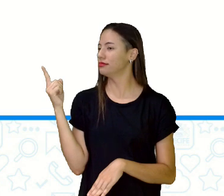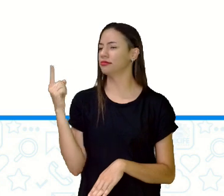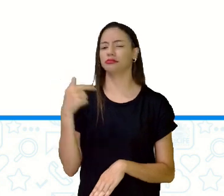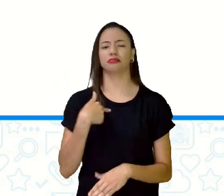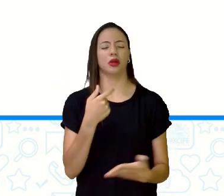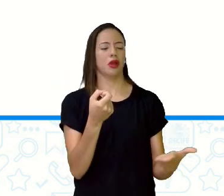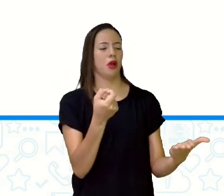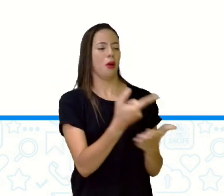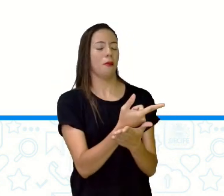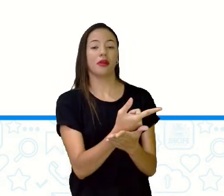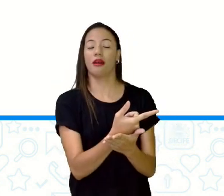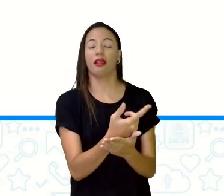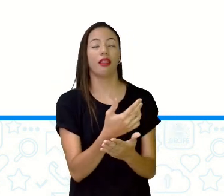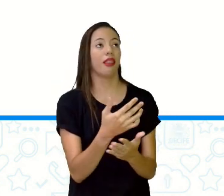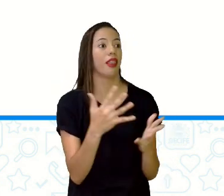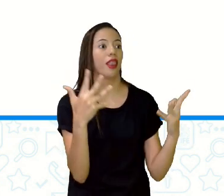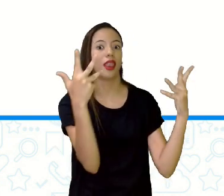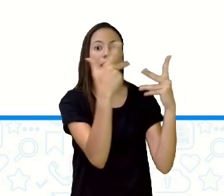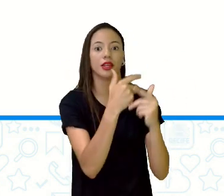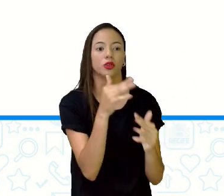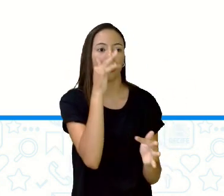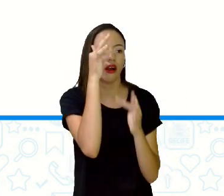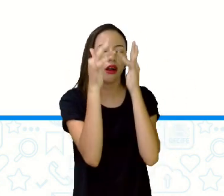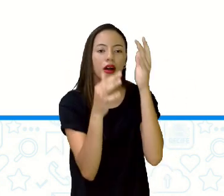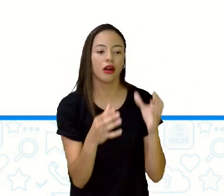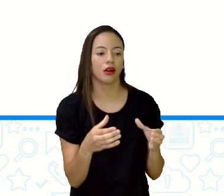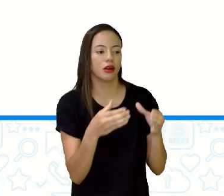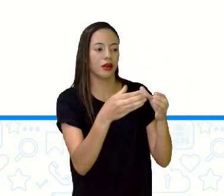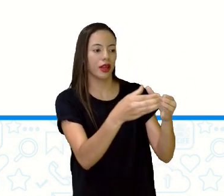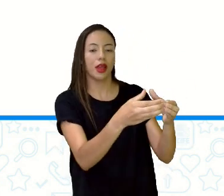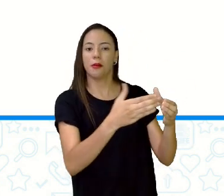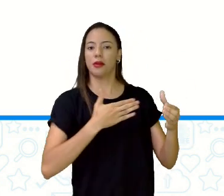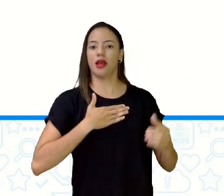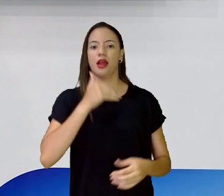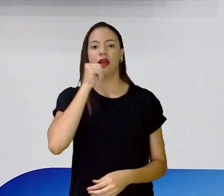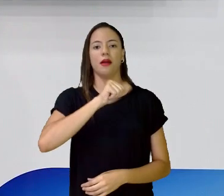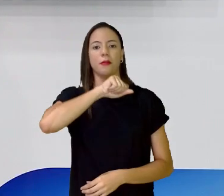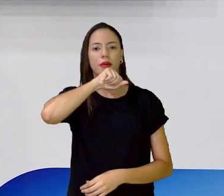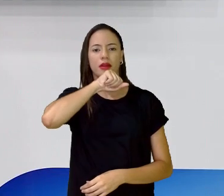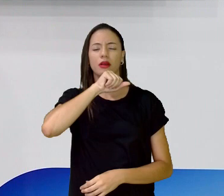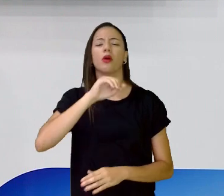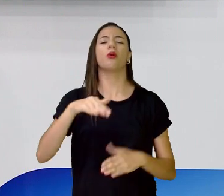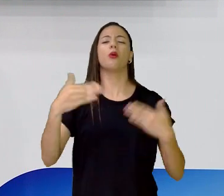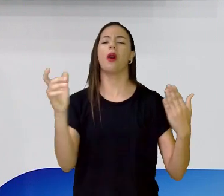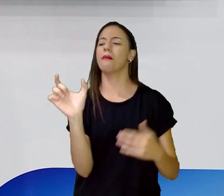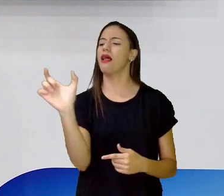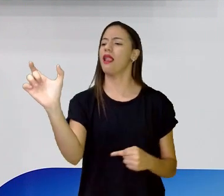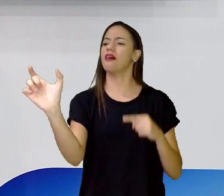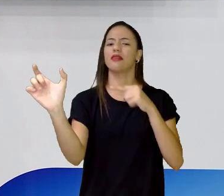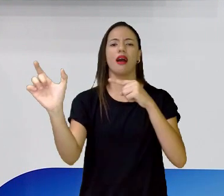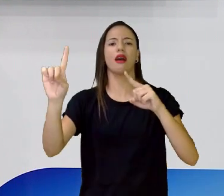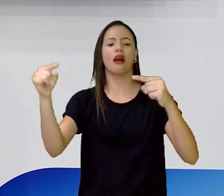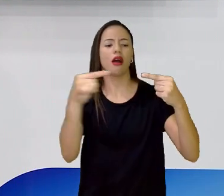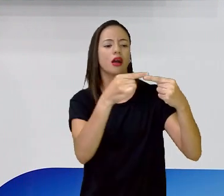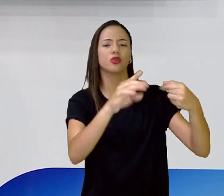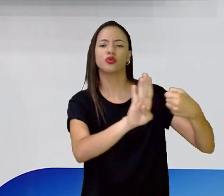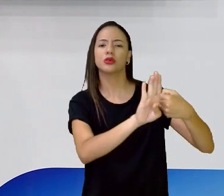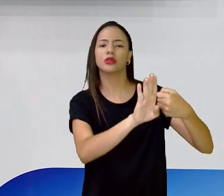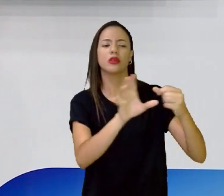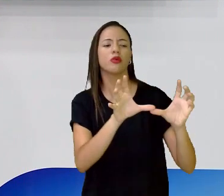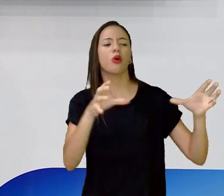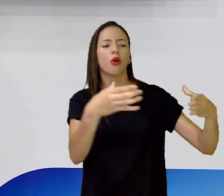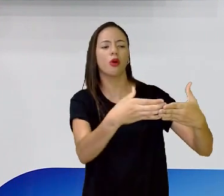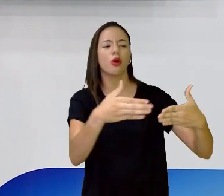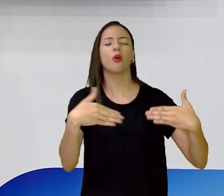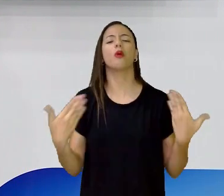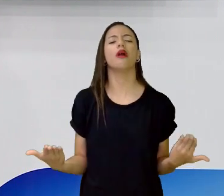um lindo buquê para minha mãe. Qual palavrinha aí indica o substantivo coletivo? Você